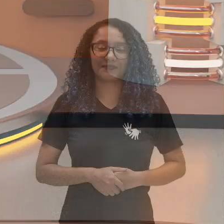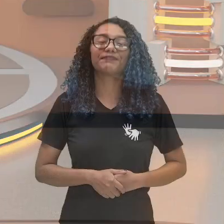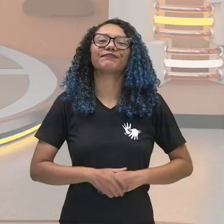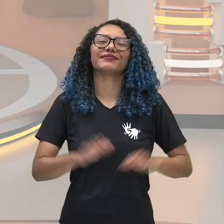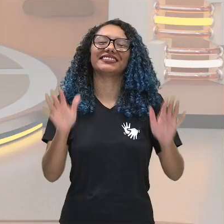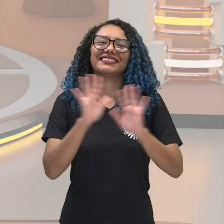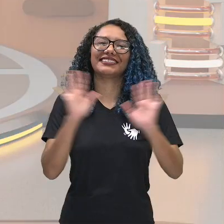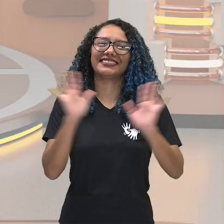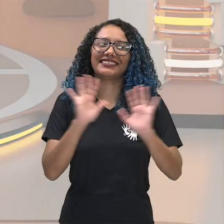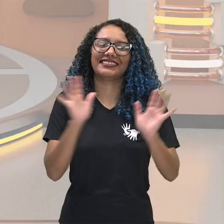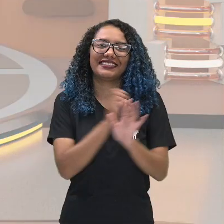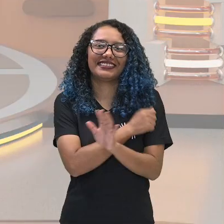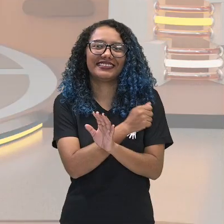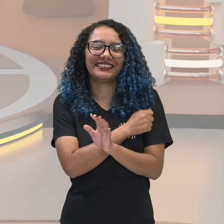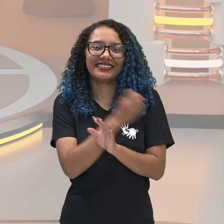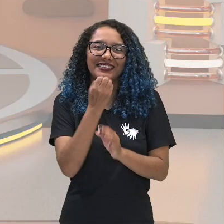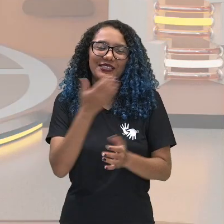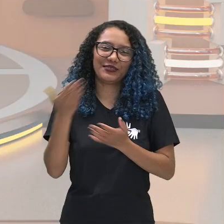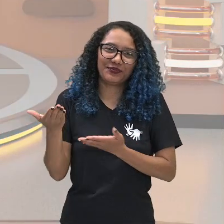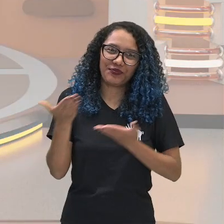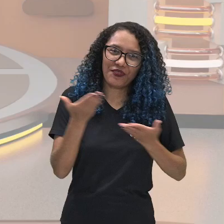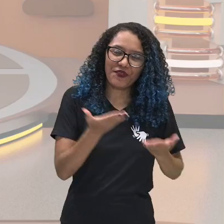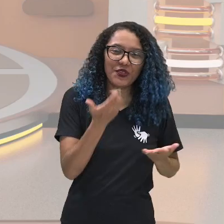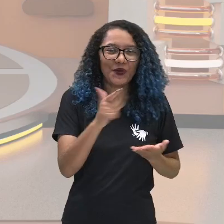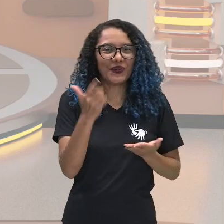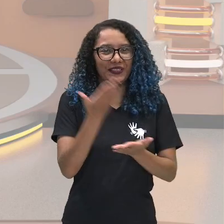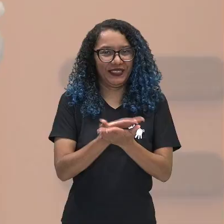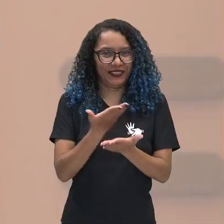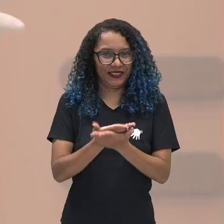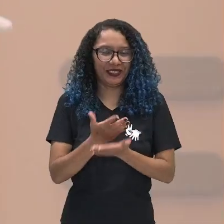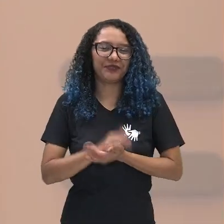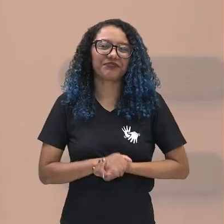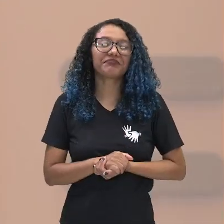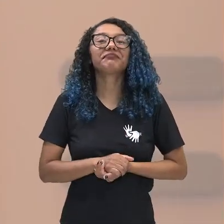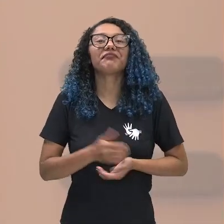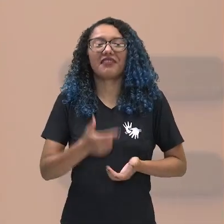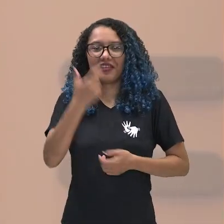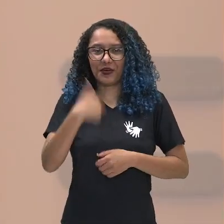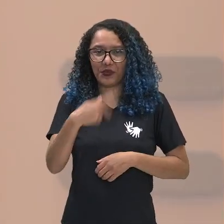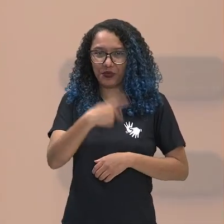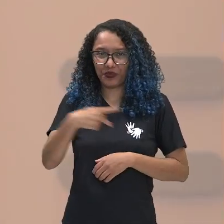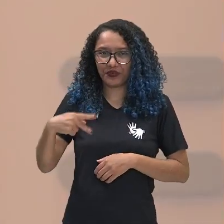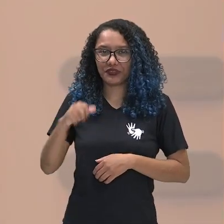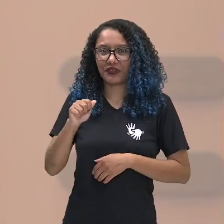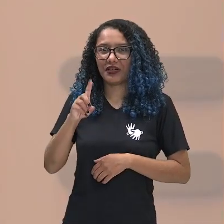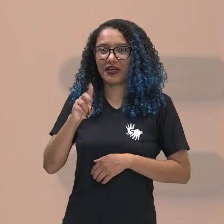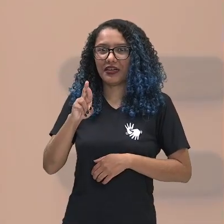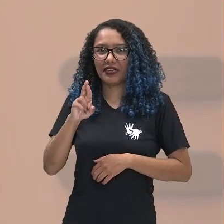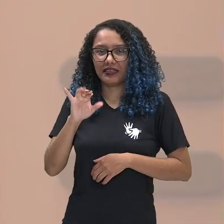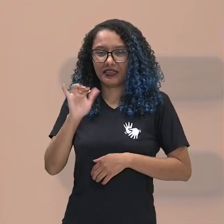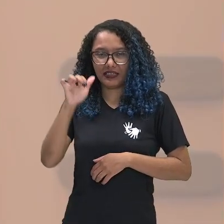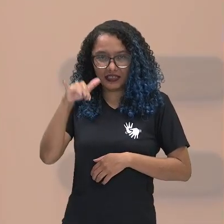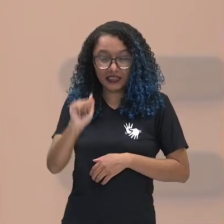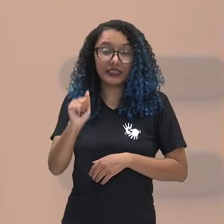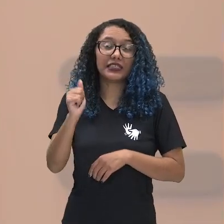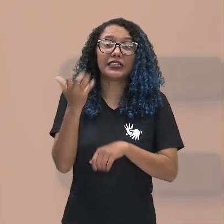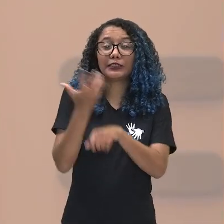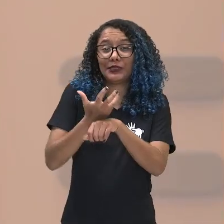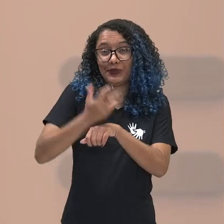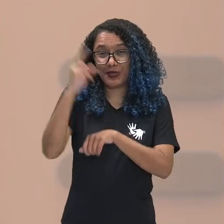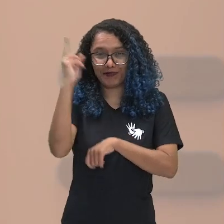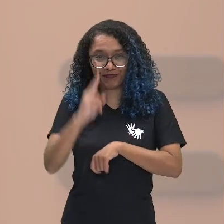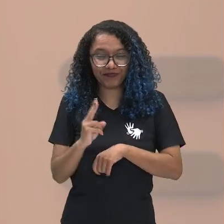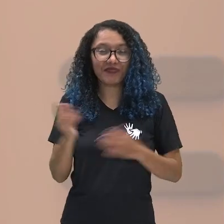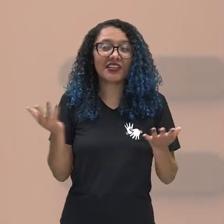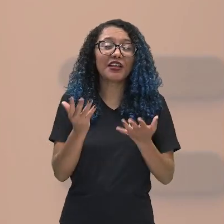Olá, meus queridos, sejam todos bem-vindos a mais uma aula. Eu sou a professora Adriana Cabral, do componente de História, e